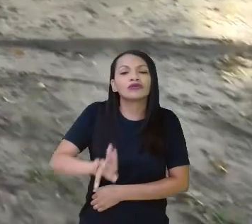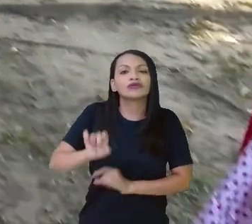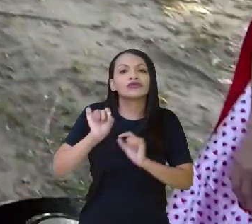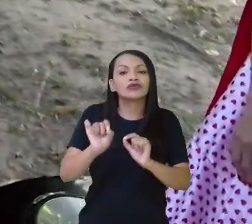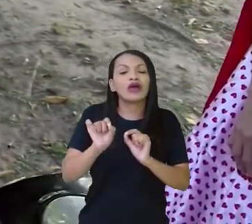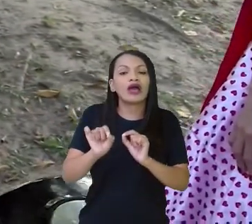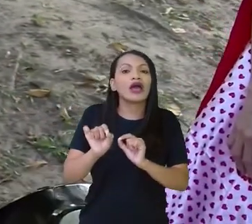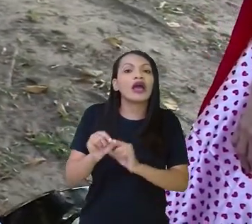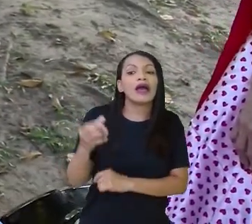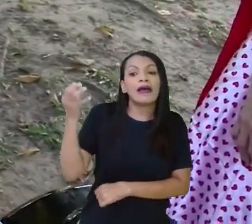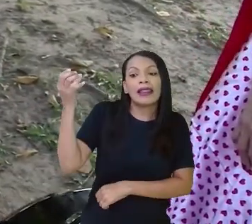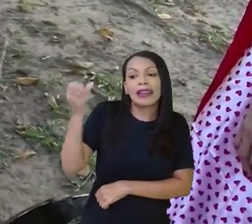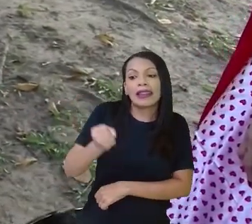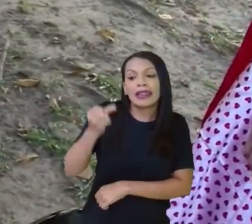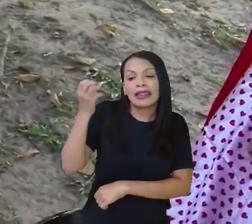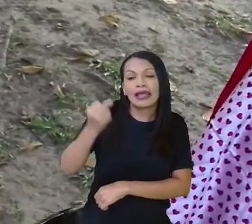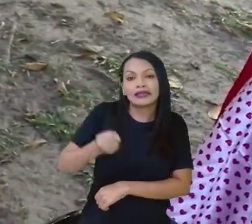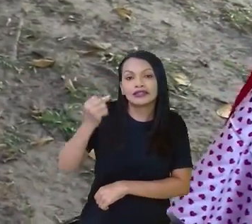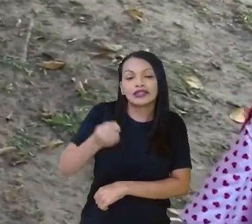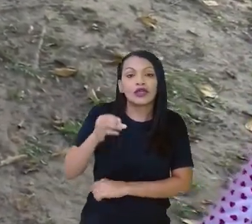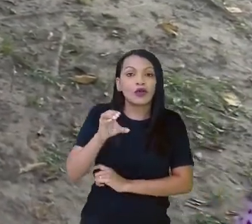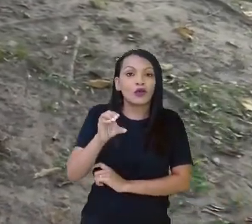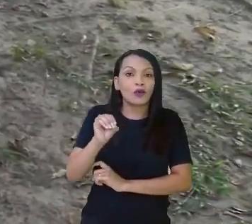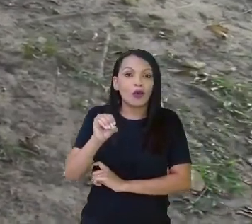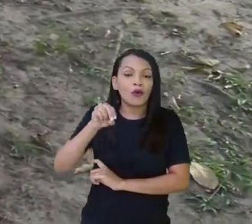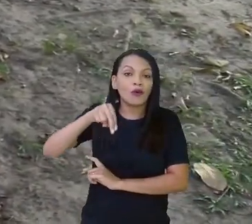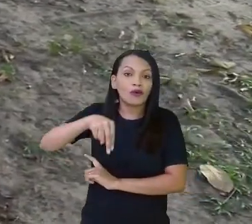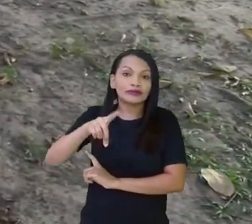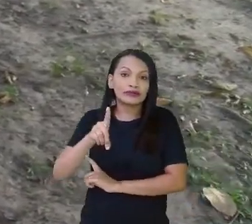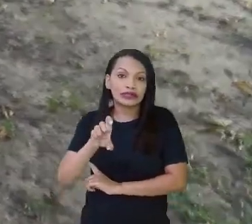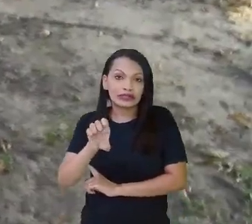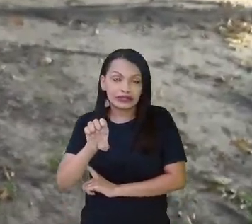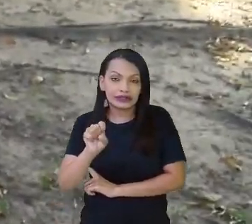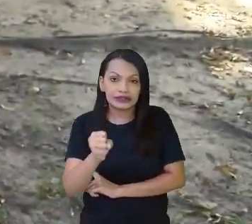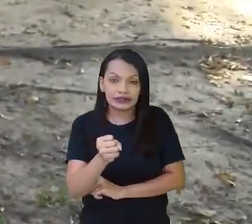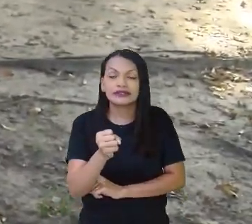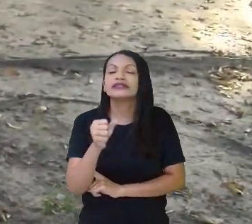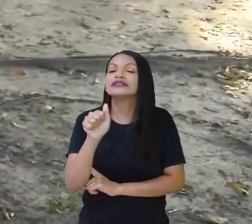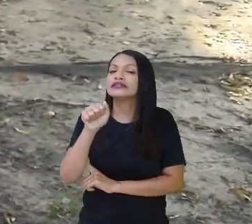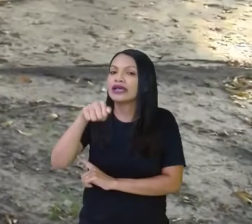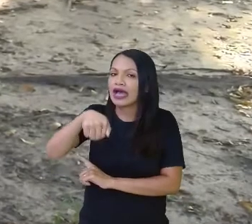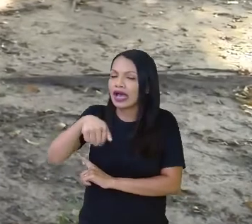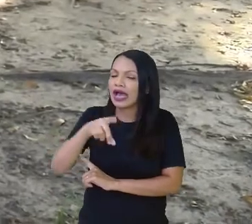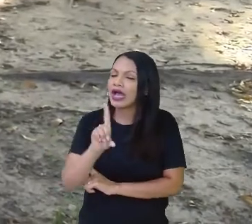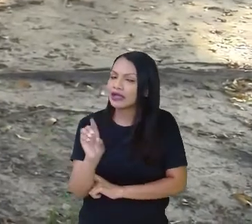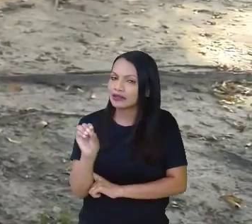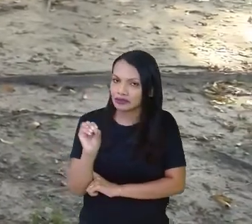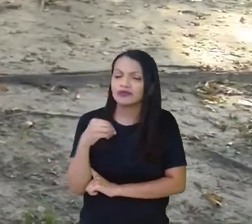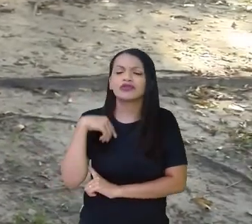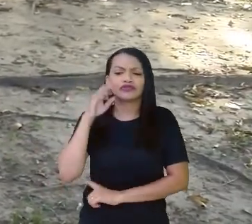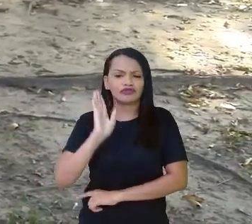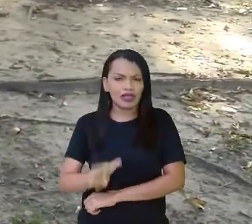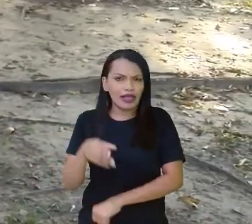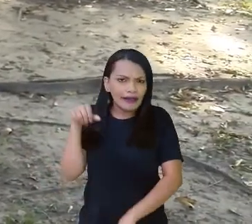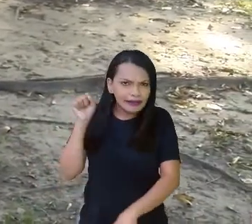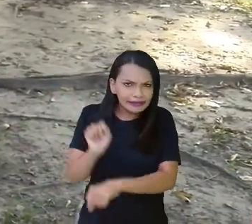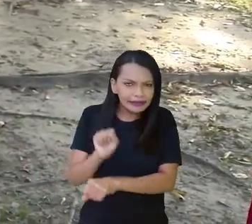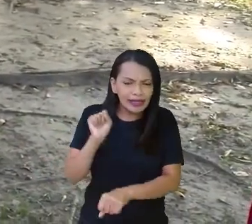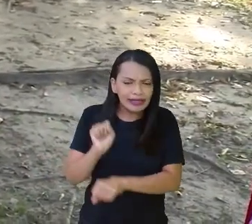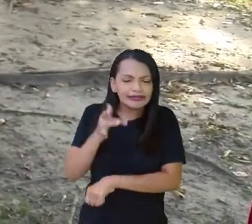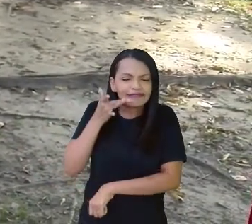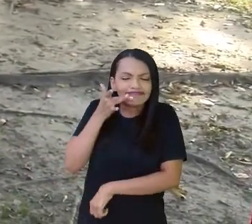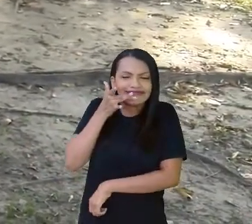leite condensado. Gostoso? Delicioso, né? Já dá para esperar uma receita